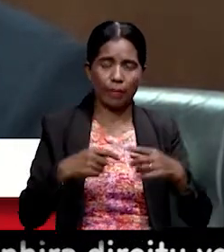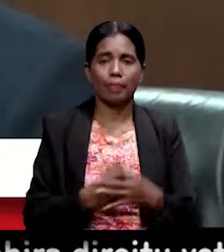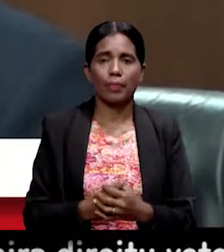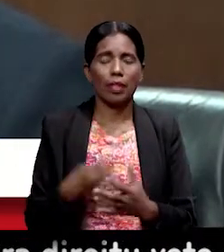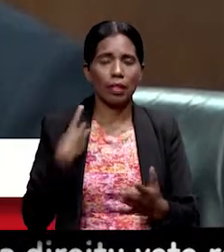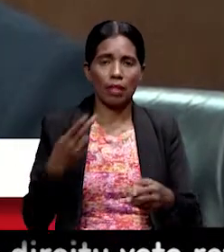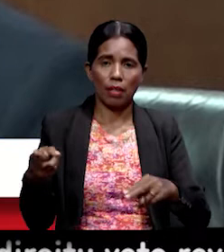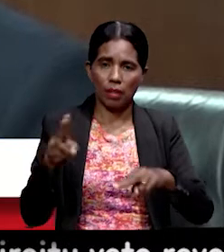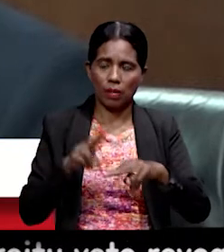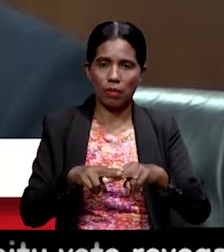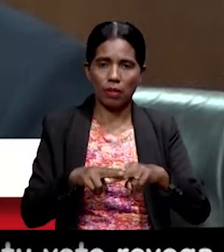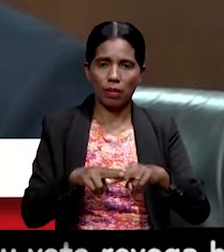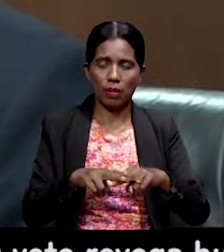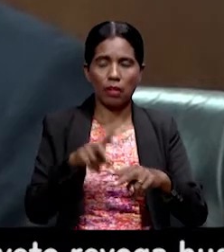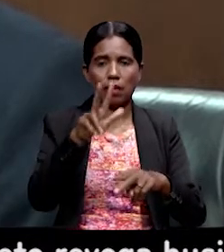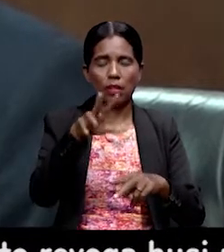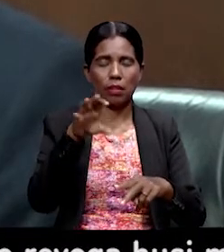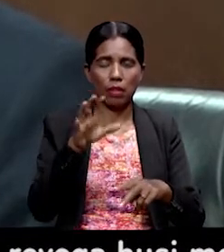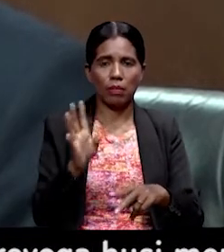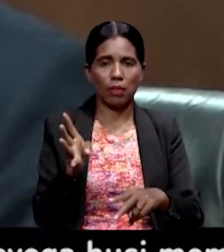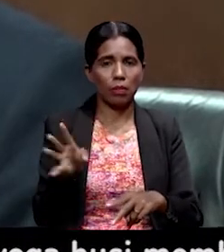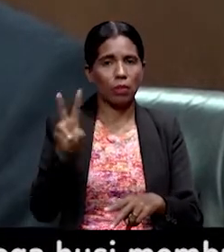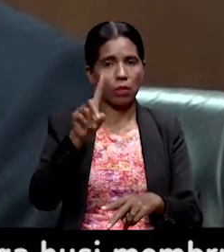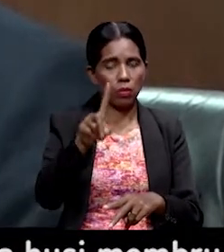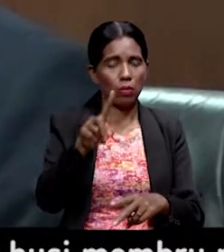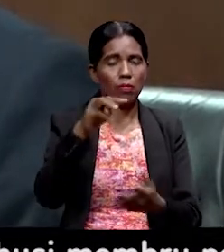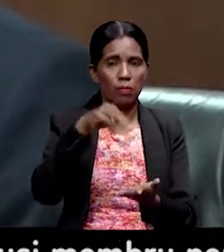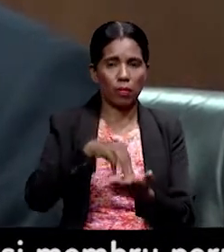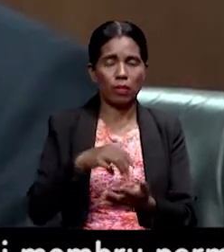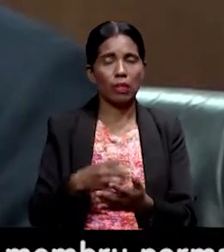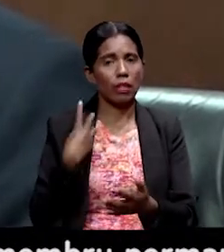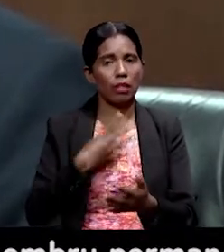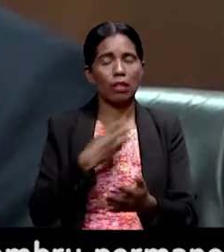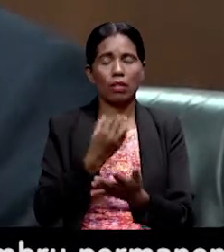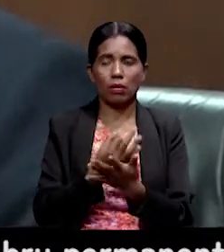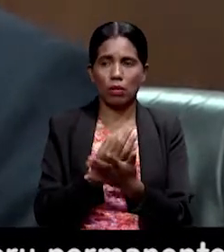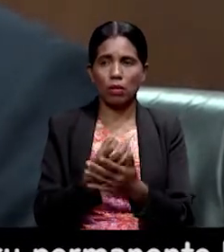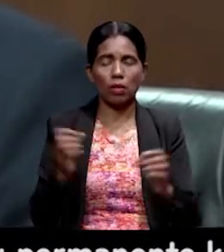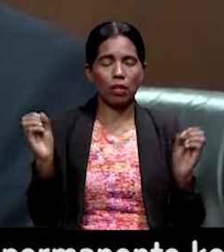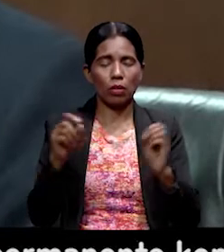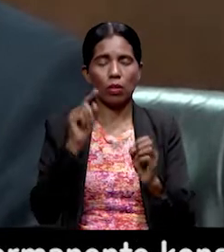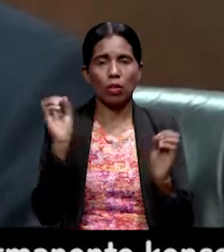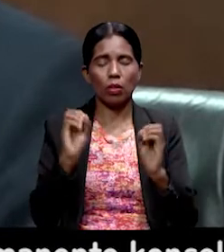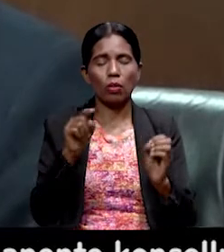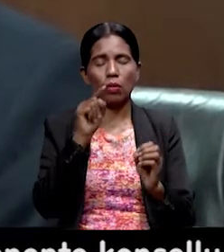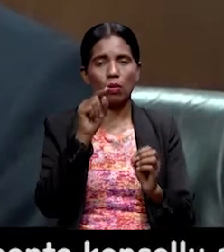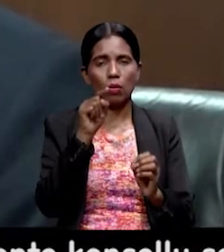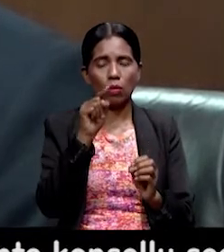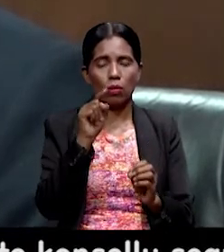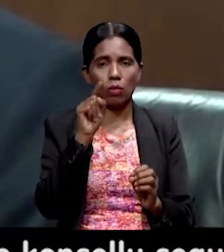teto 341 milhões. Portanto, ita nia orçamento lá o zona 1.6, mais bem